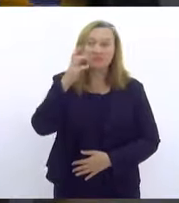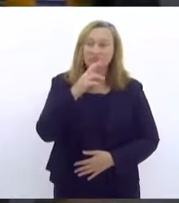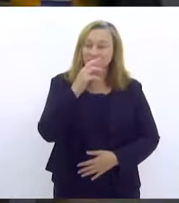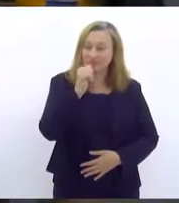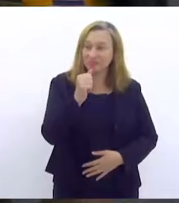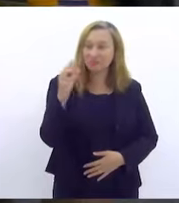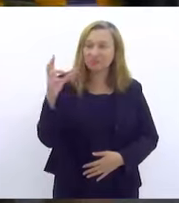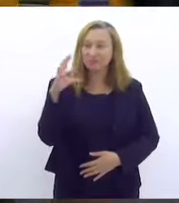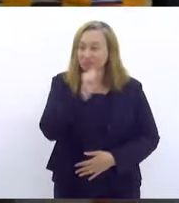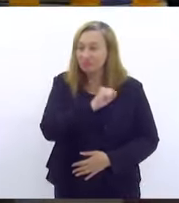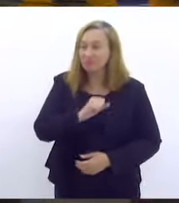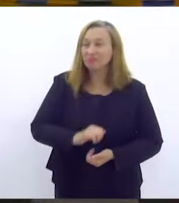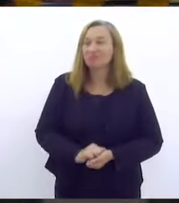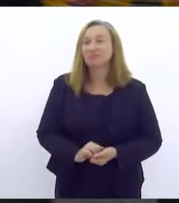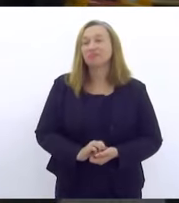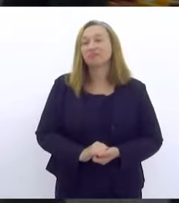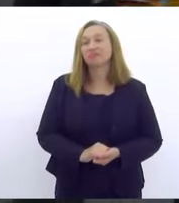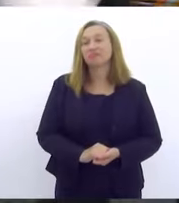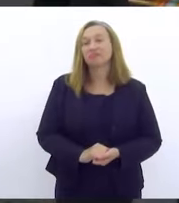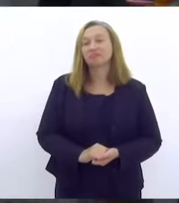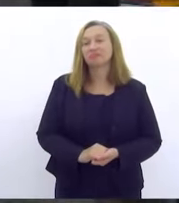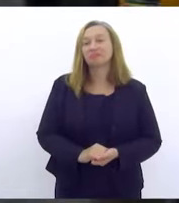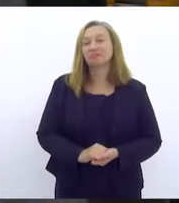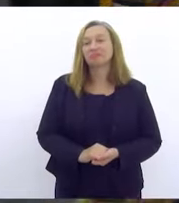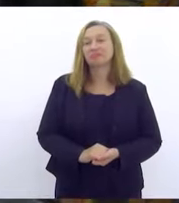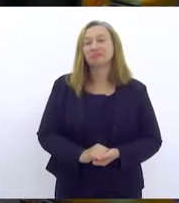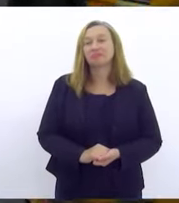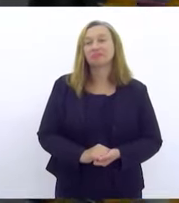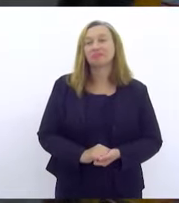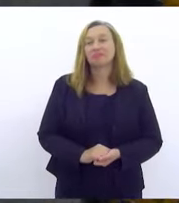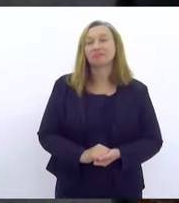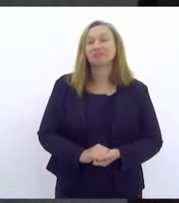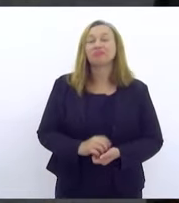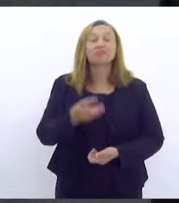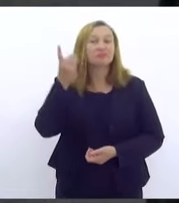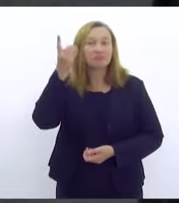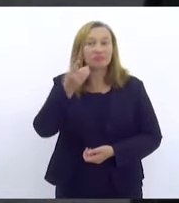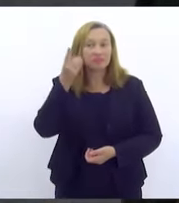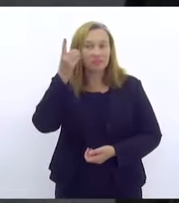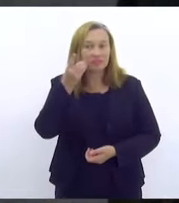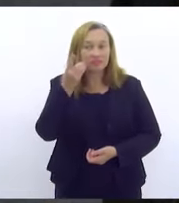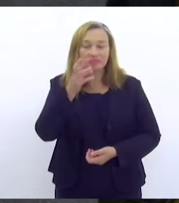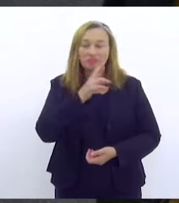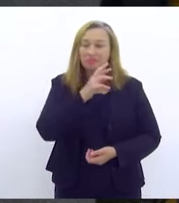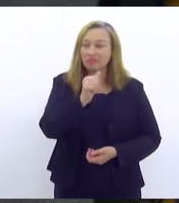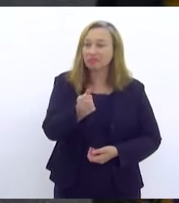rapidamente. O deputado Rodrigo Amorim relatou